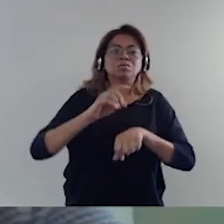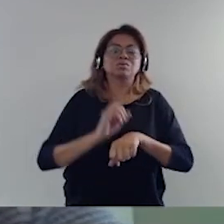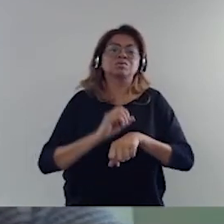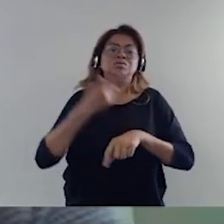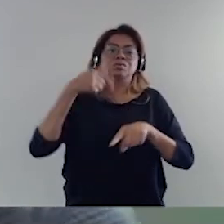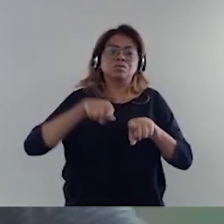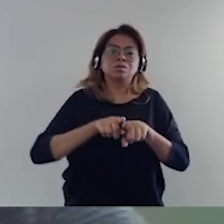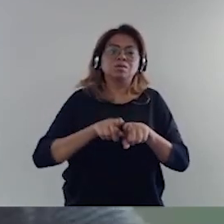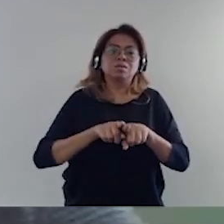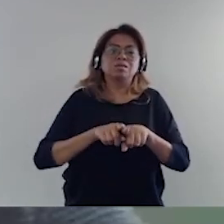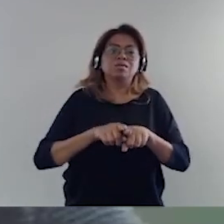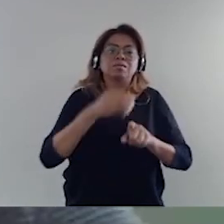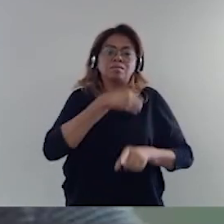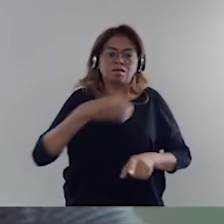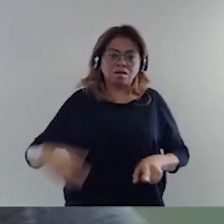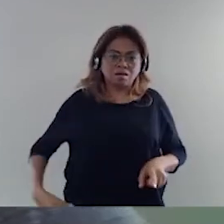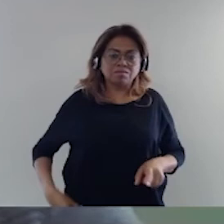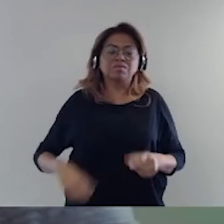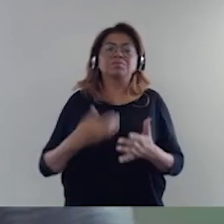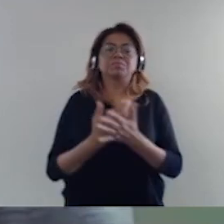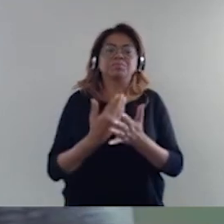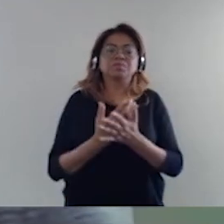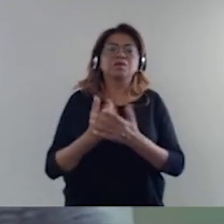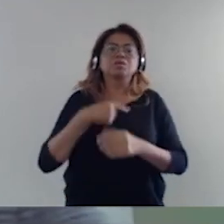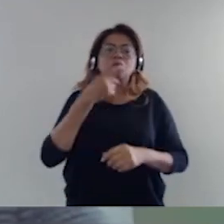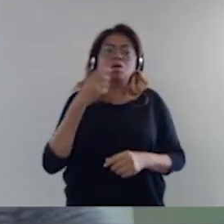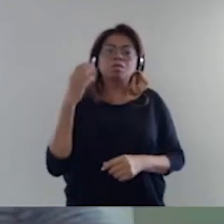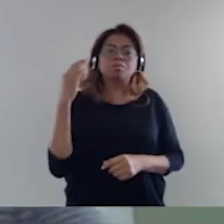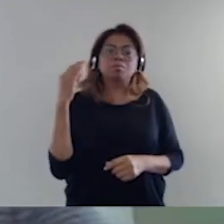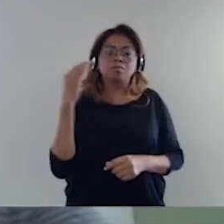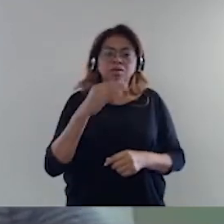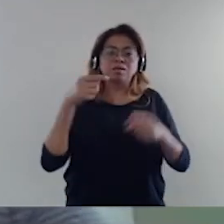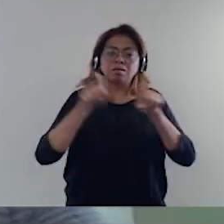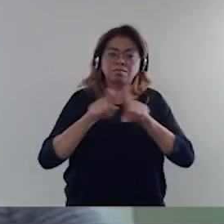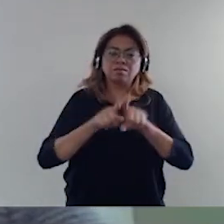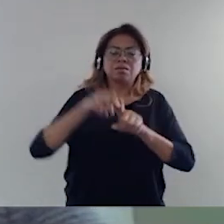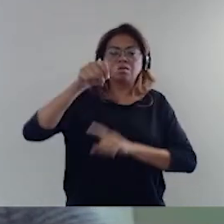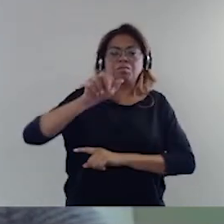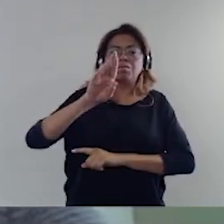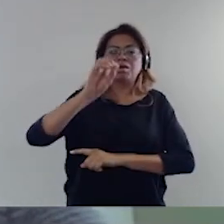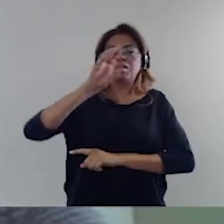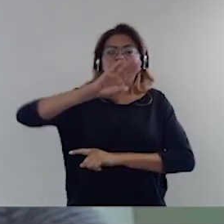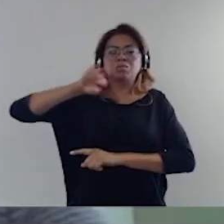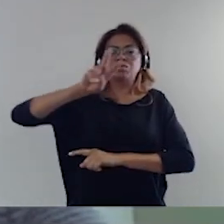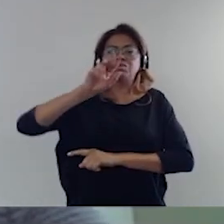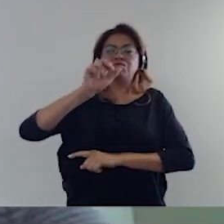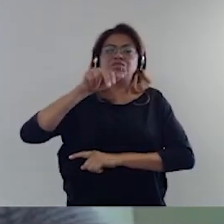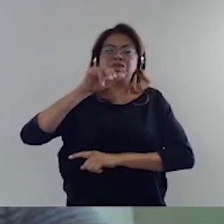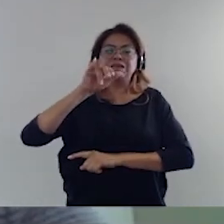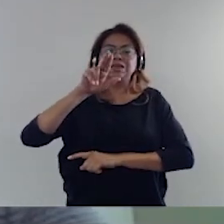School. Com a palavra, Dr. Marcos Vinícius Furtado Coelho.